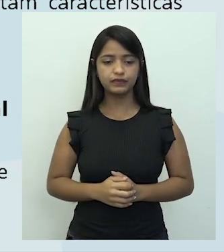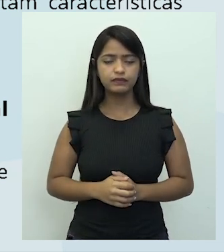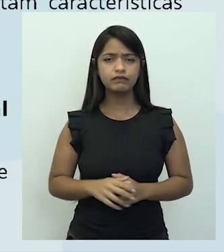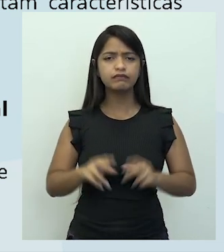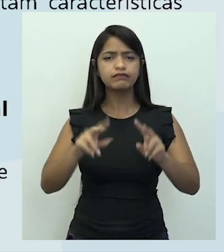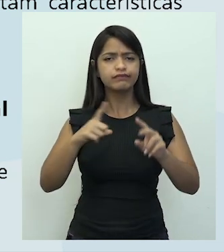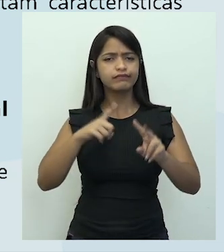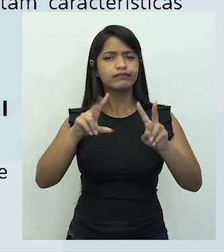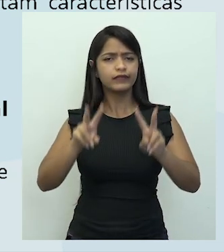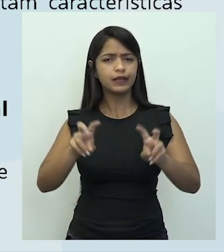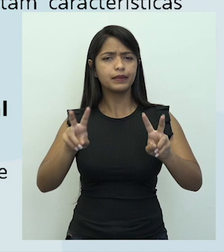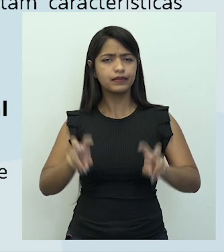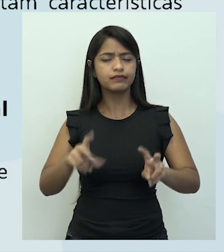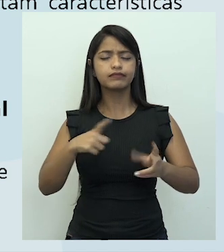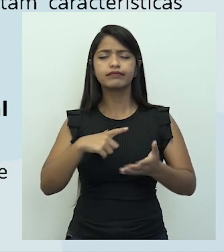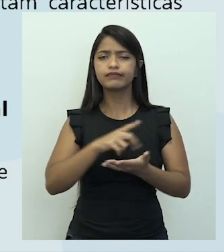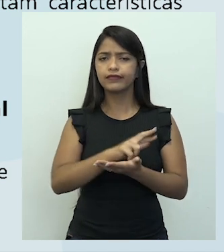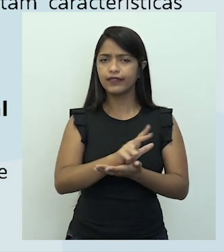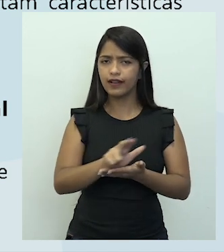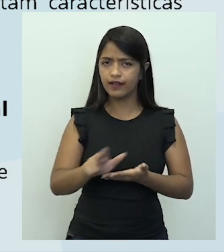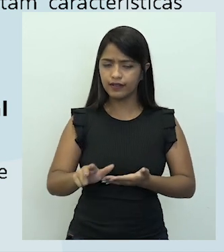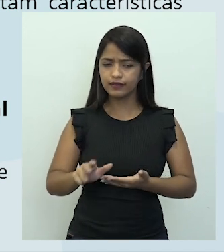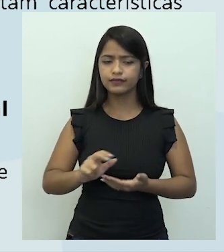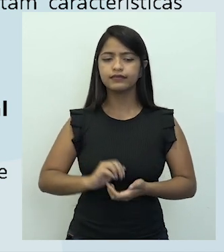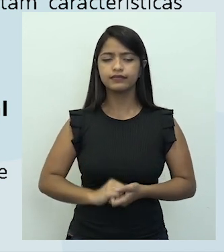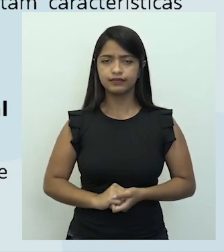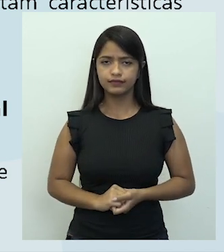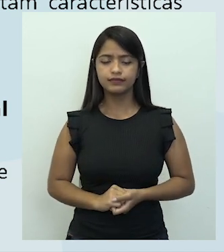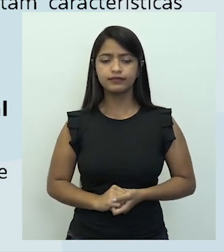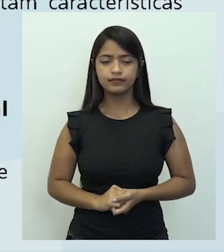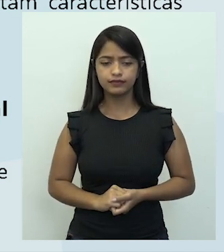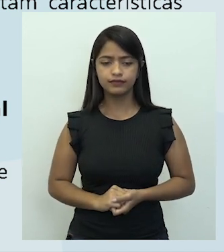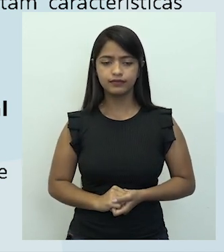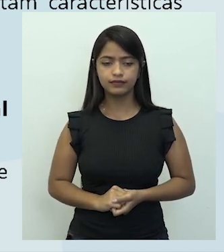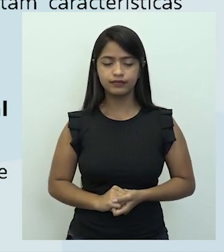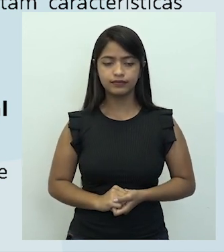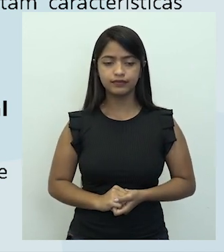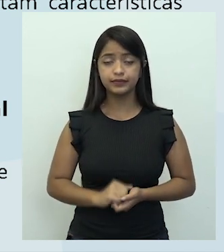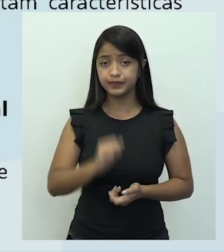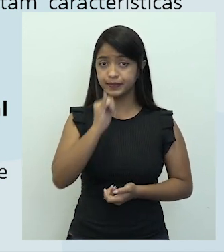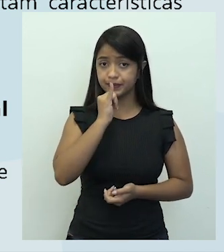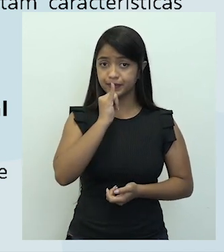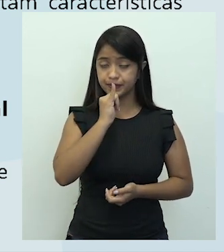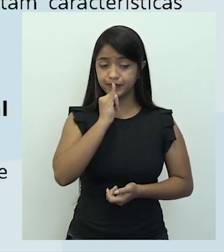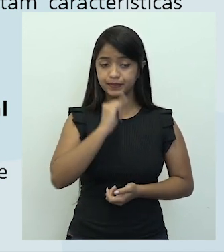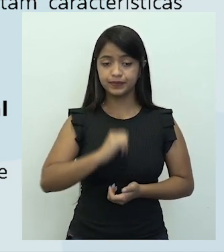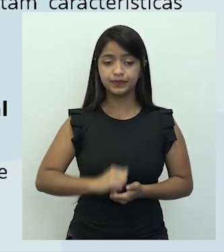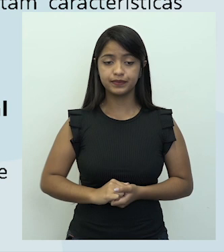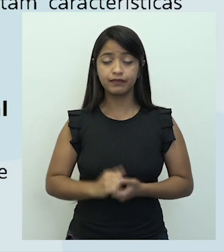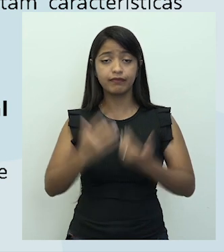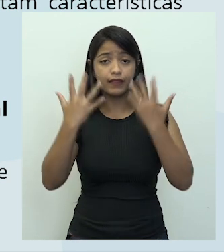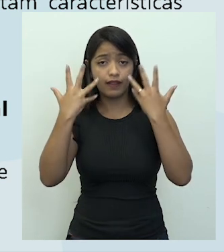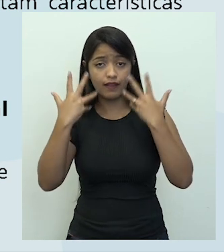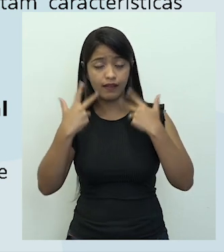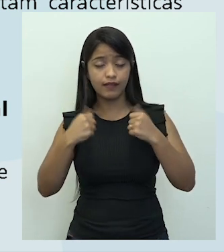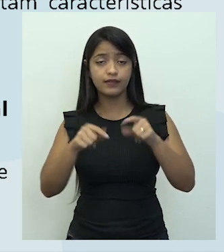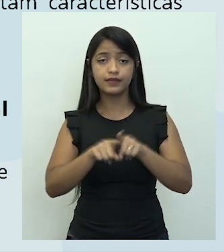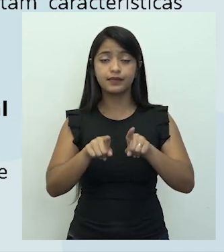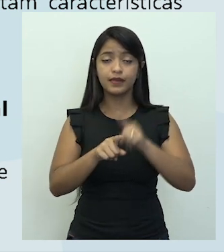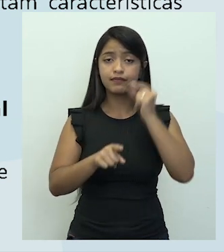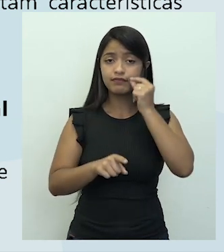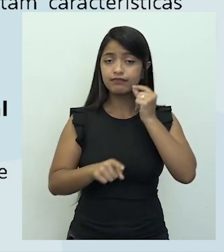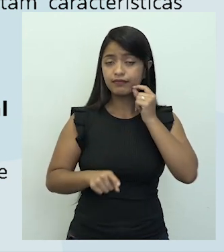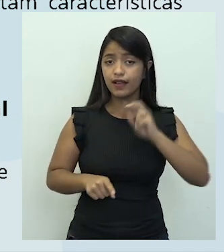vários temas, tá bom? Então, nós temos temas, assim, variados, né? Então, você pegar, por exemplo, o leão e o ratinho, a cigarra